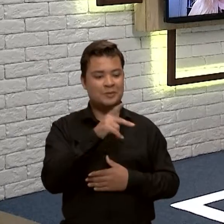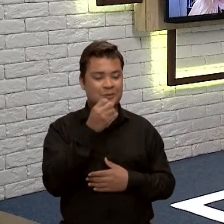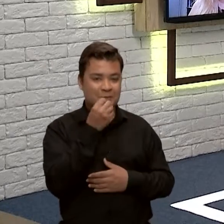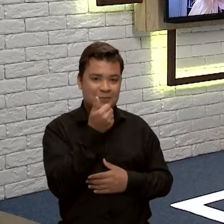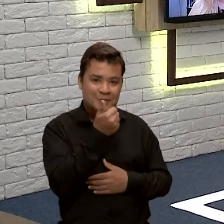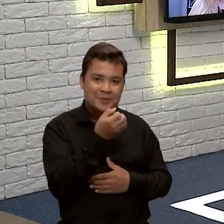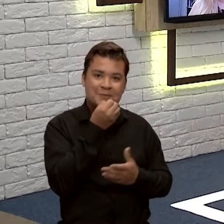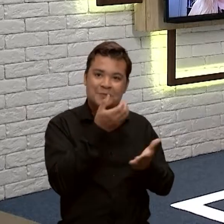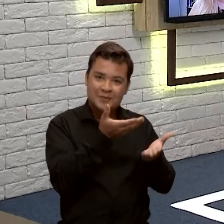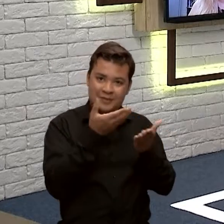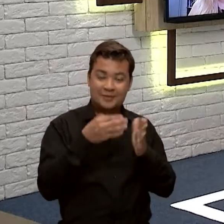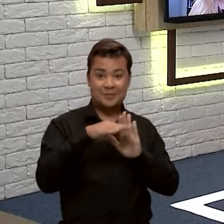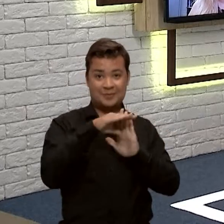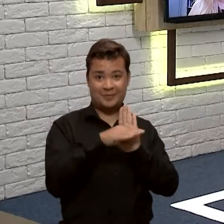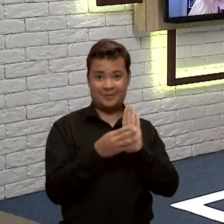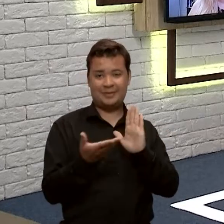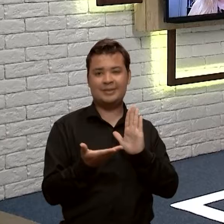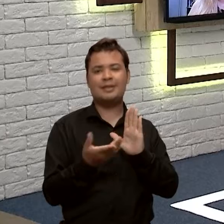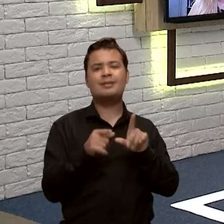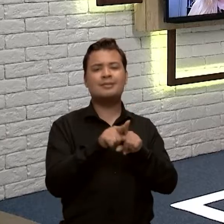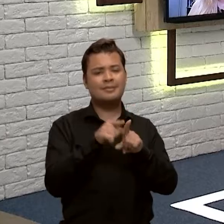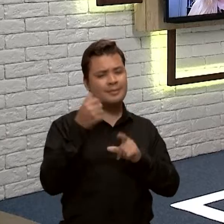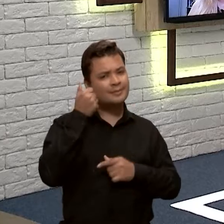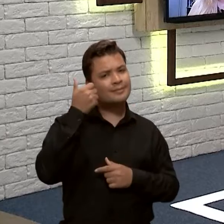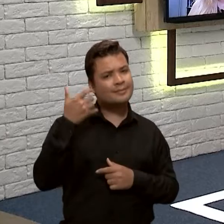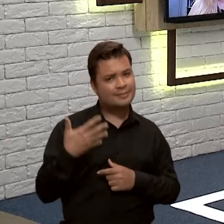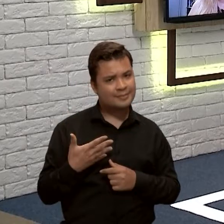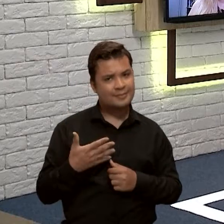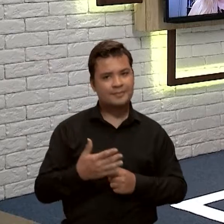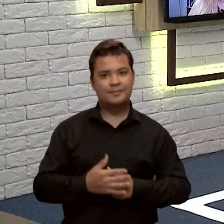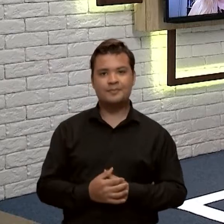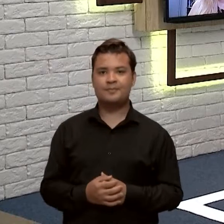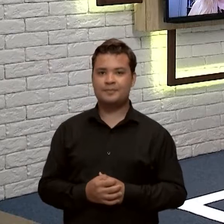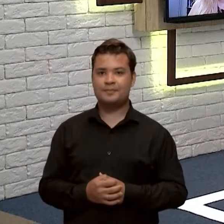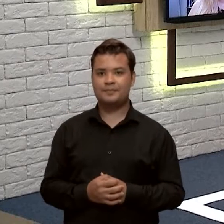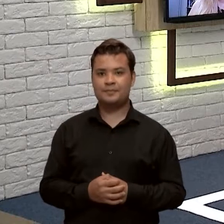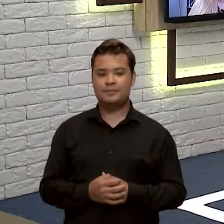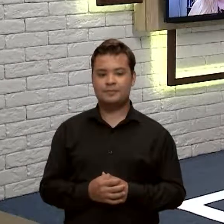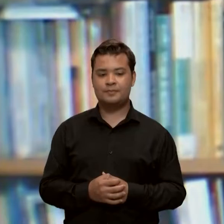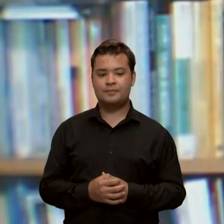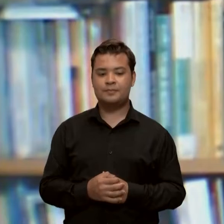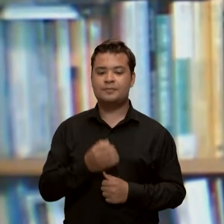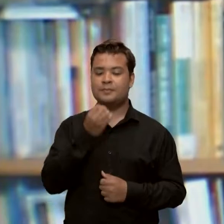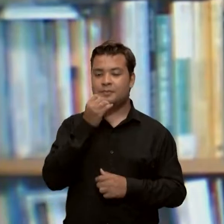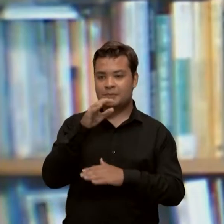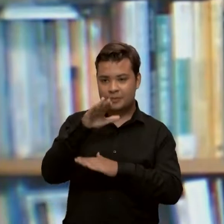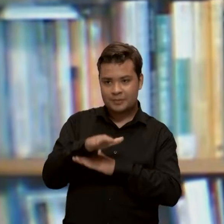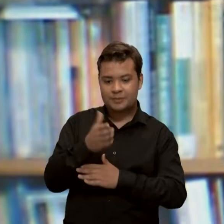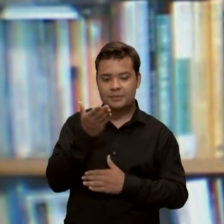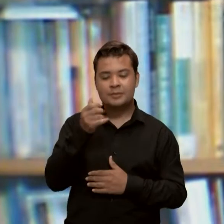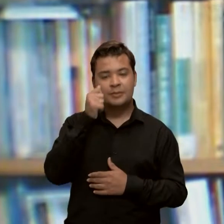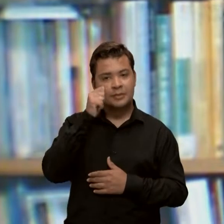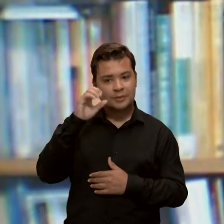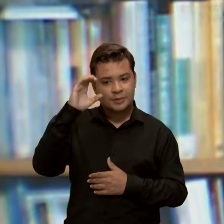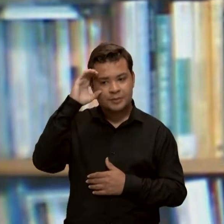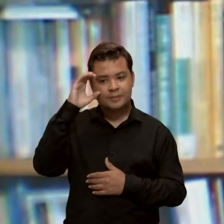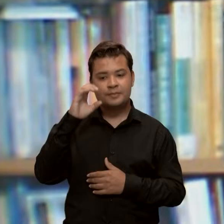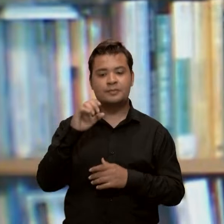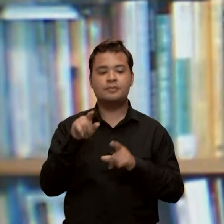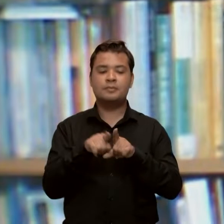aqui também ao programa e eu já peço a sua autodescrição também. Boa tarde, Ana. Boa